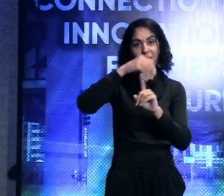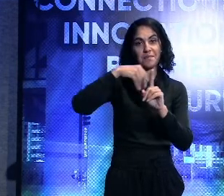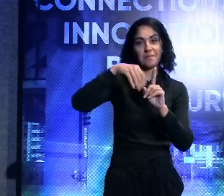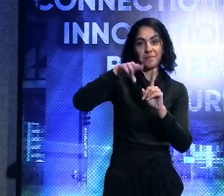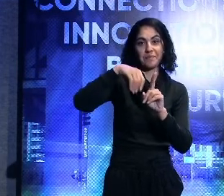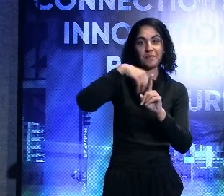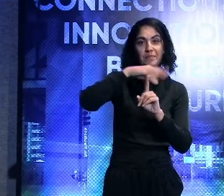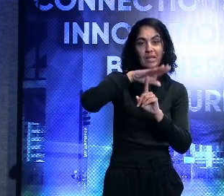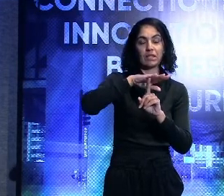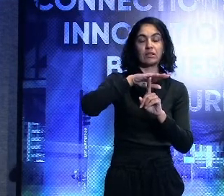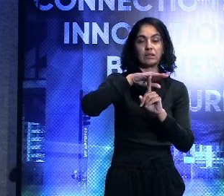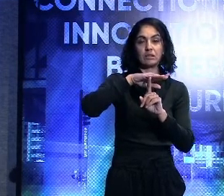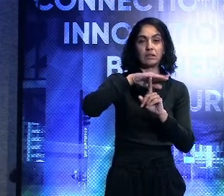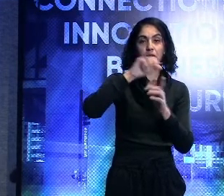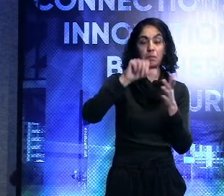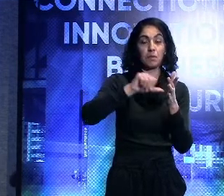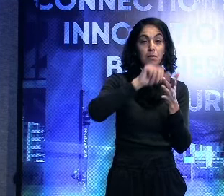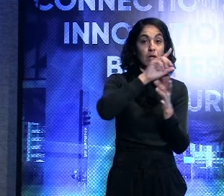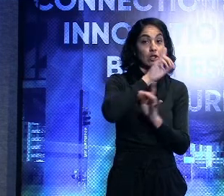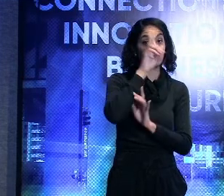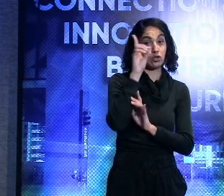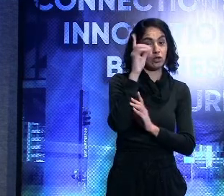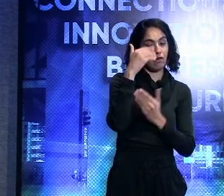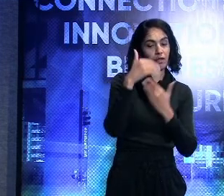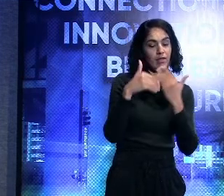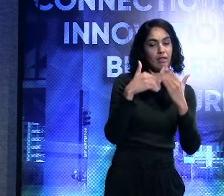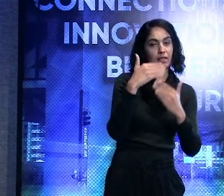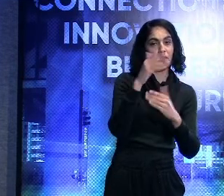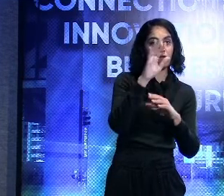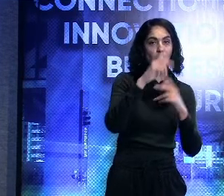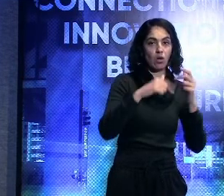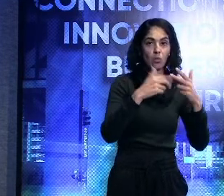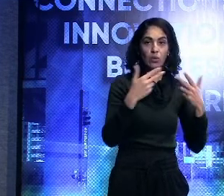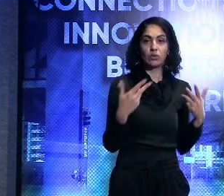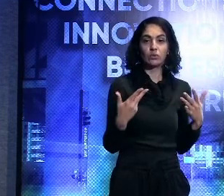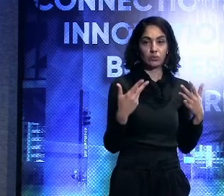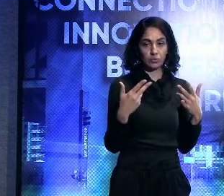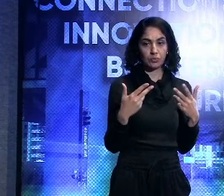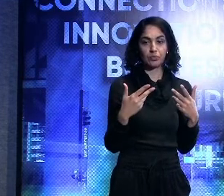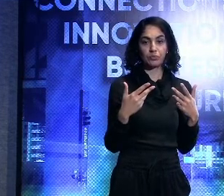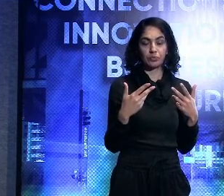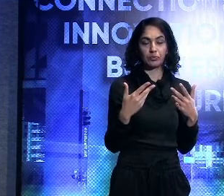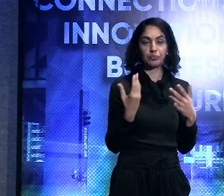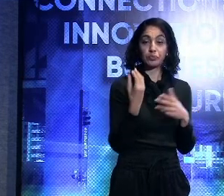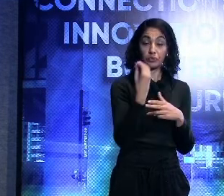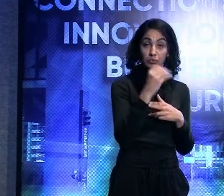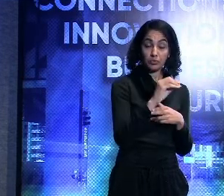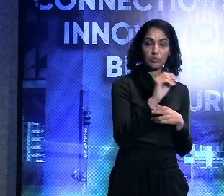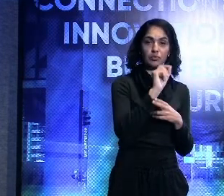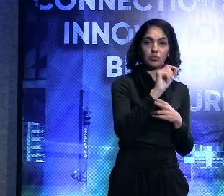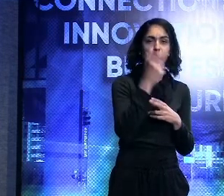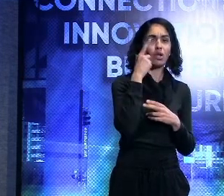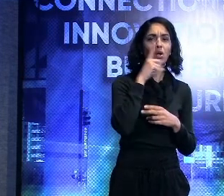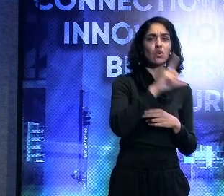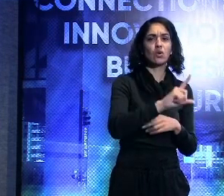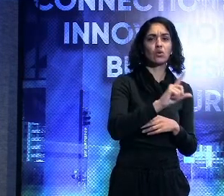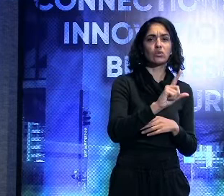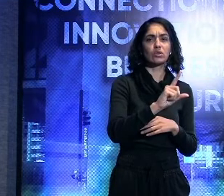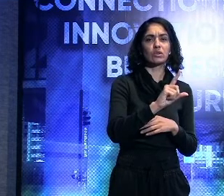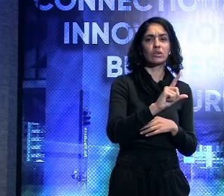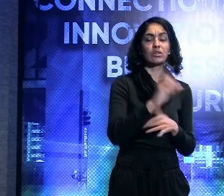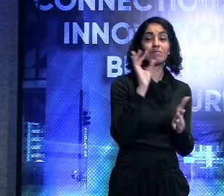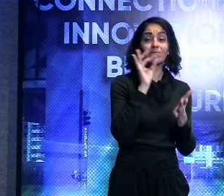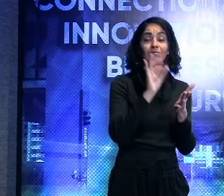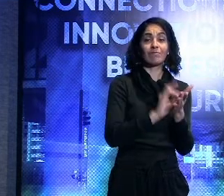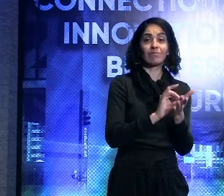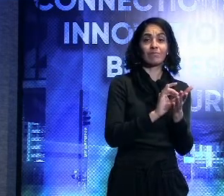vai pegar o nosso primeiro dia e a gente vai desenvolver esse produto no formato de um mock-up ou de um sketch, que a gente consiga validar com desenvolvedores reais,